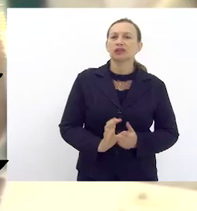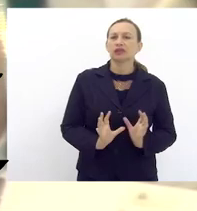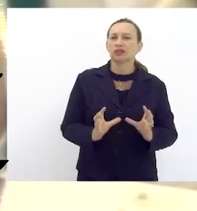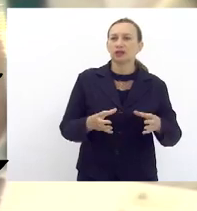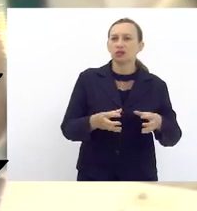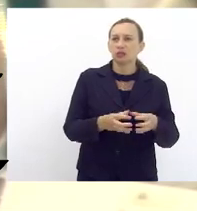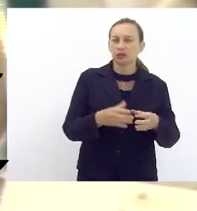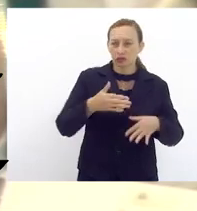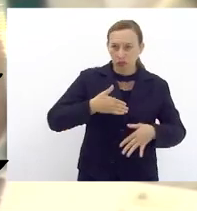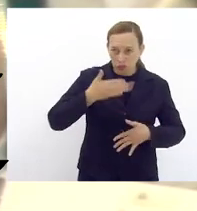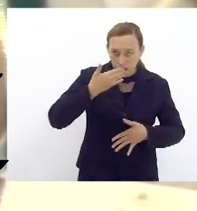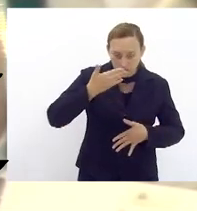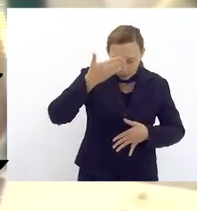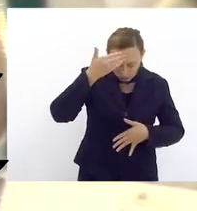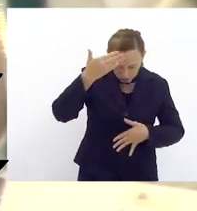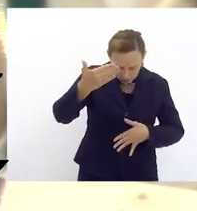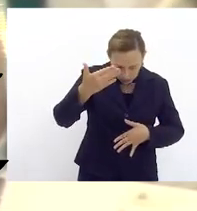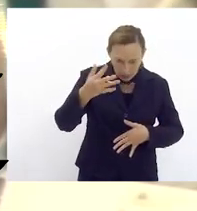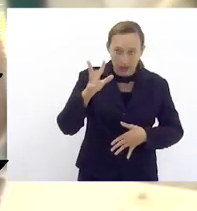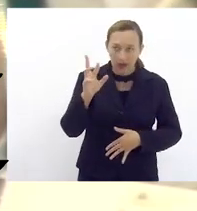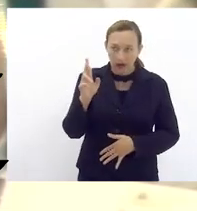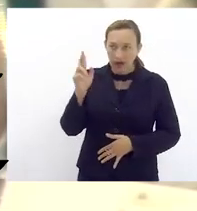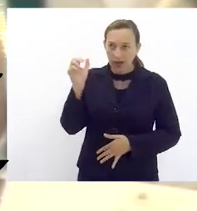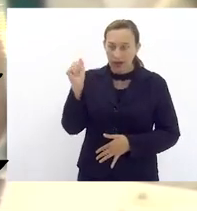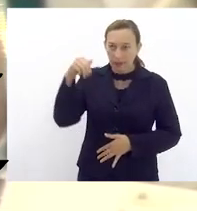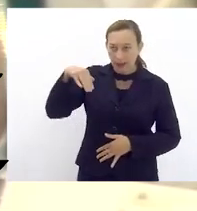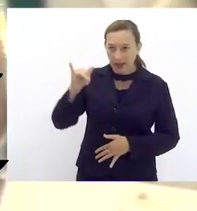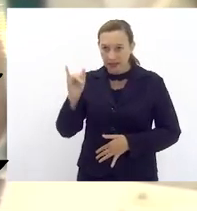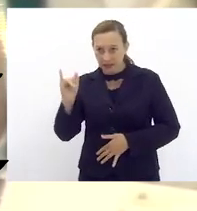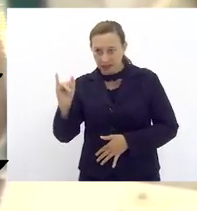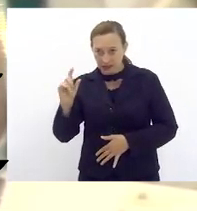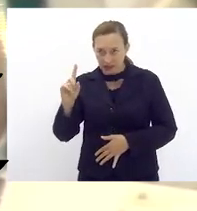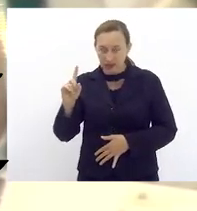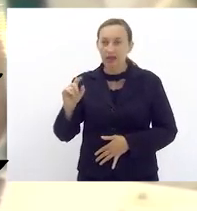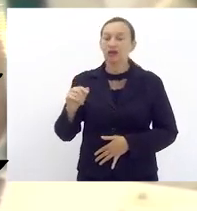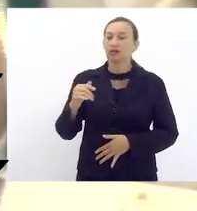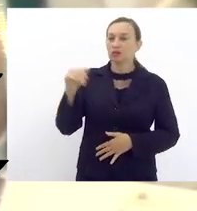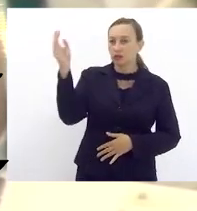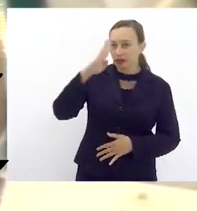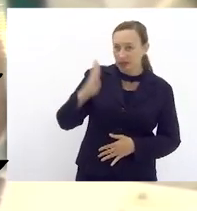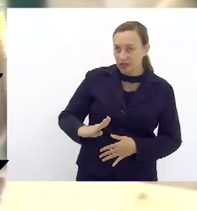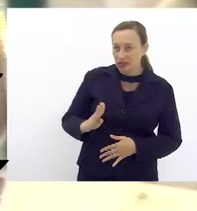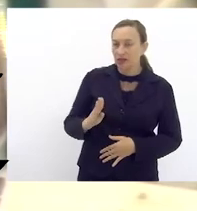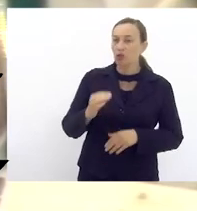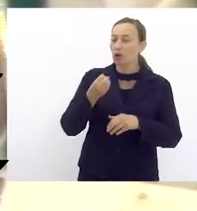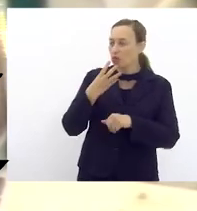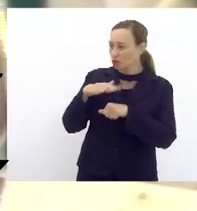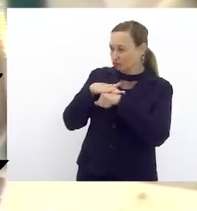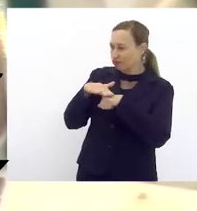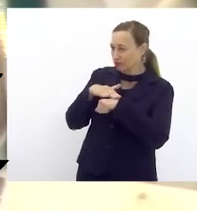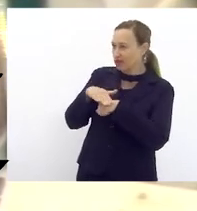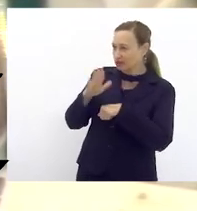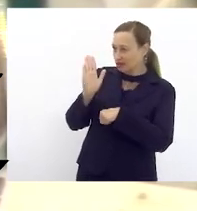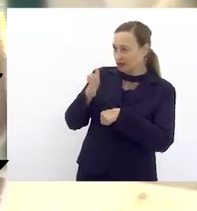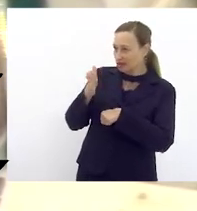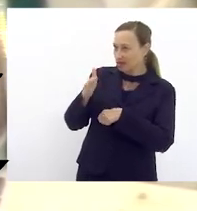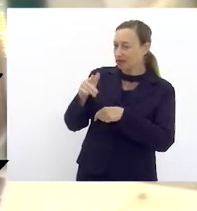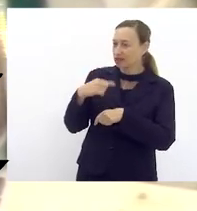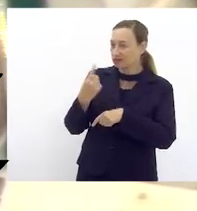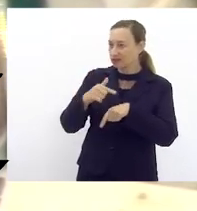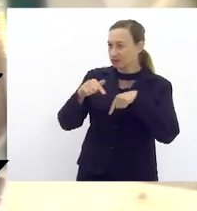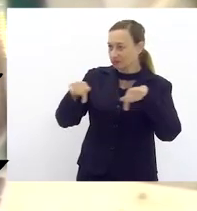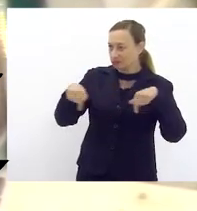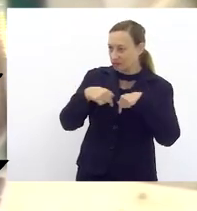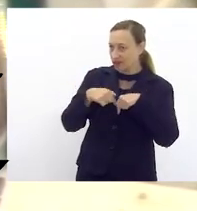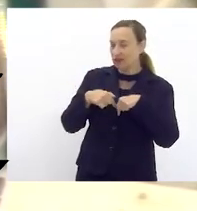muçulmana rama dia do Brasil né tivemos lá no gabinete fizemos uma boa conversa né importante também da